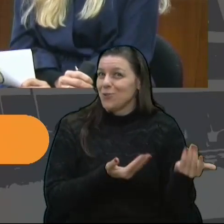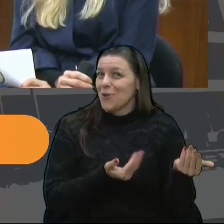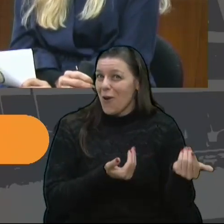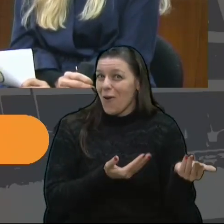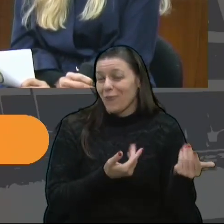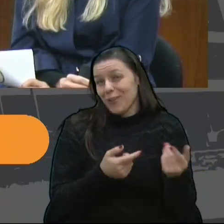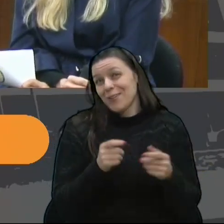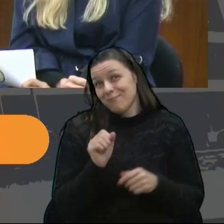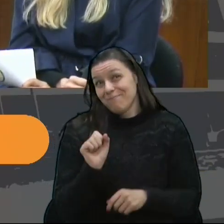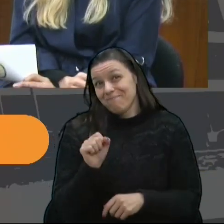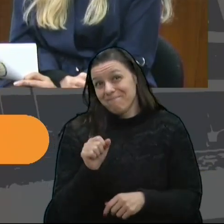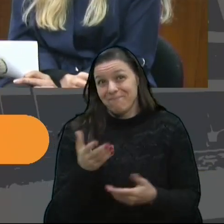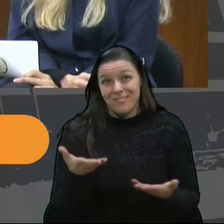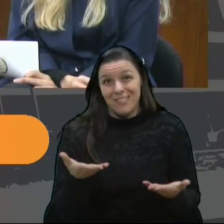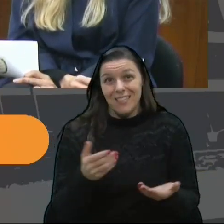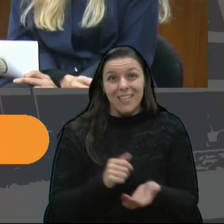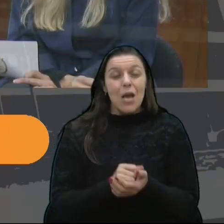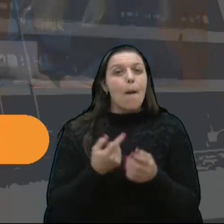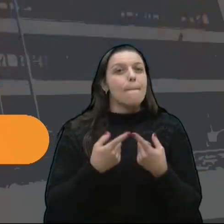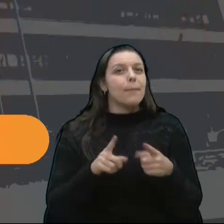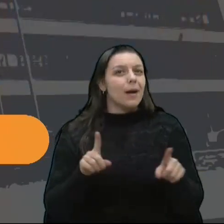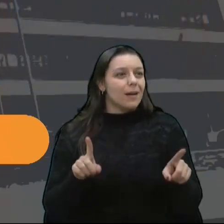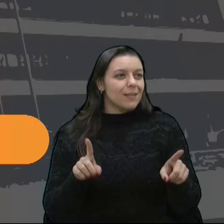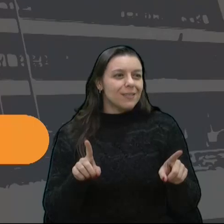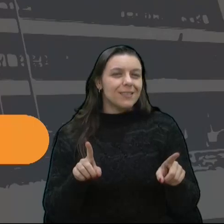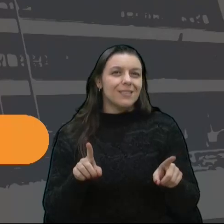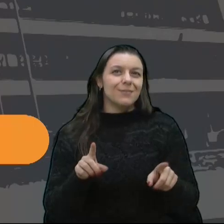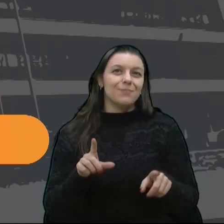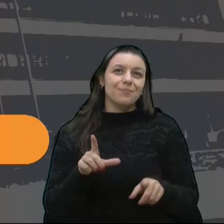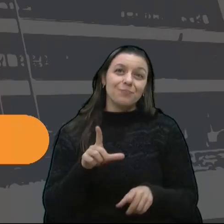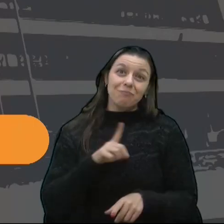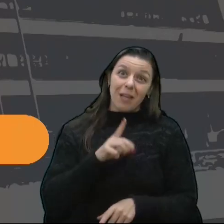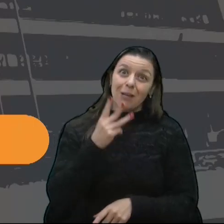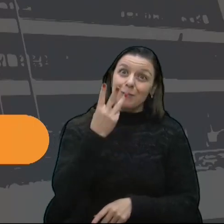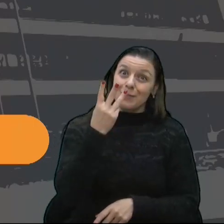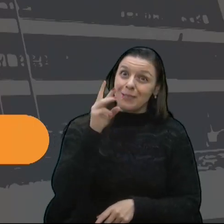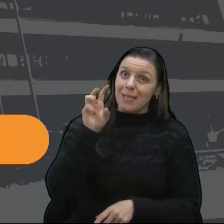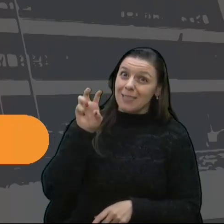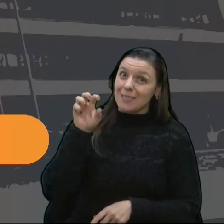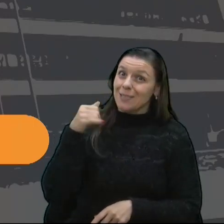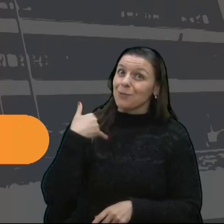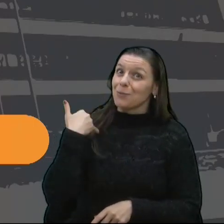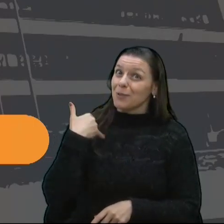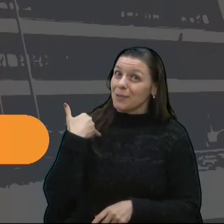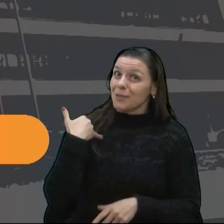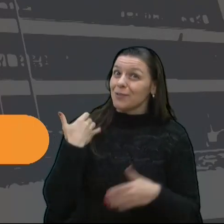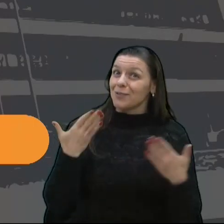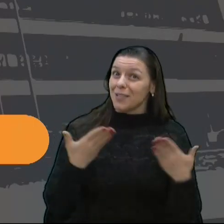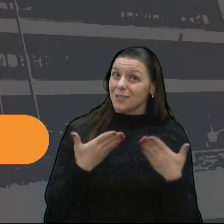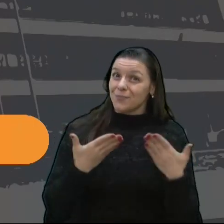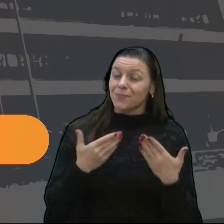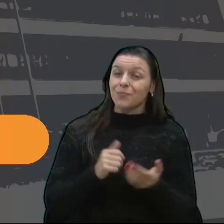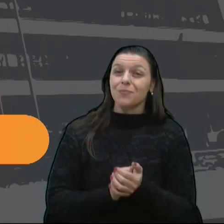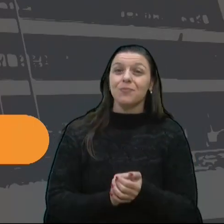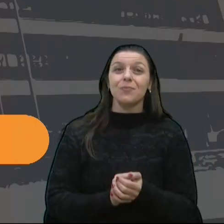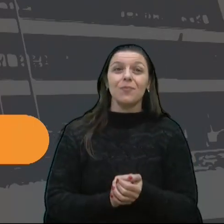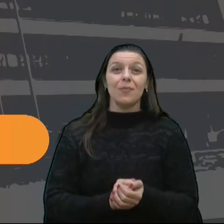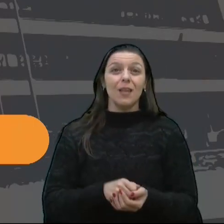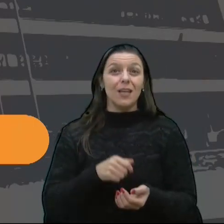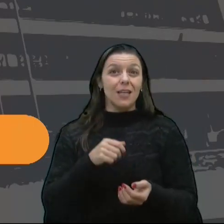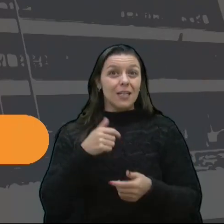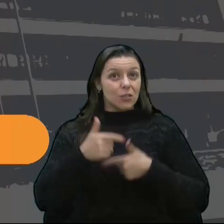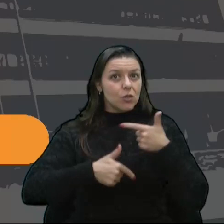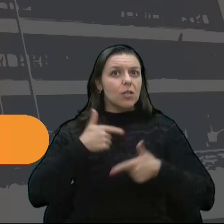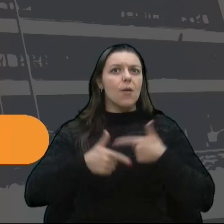disso. Mas a gente trabalha muito, assim, essa questão de humanização para que